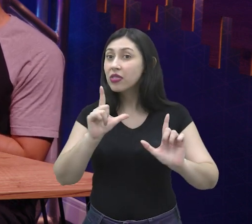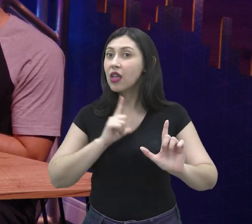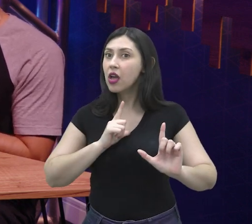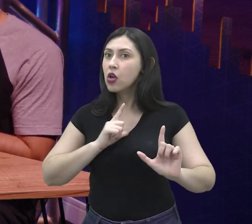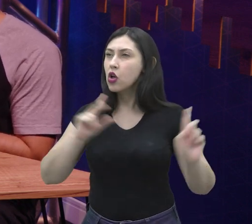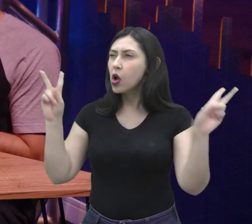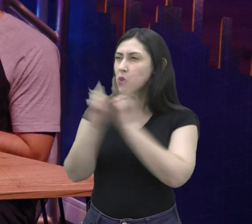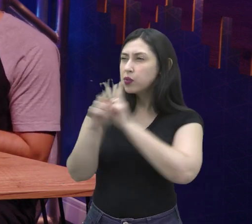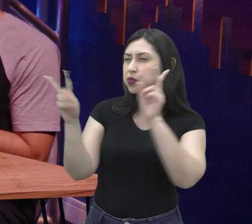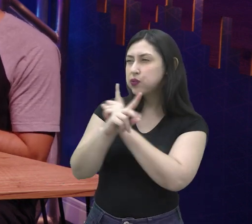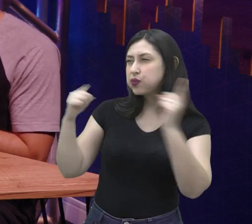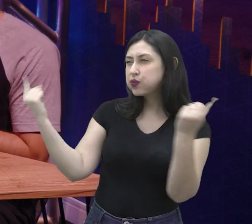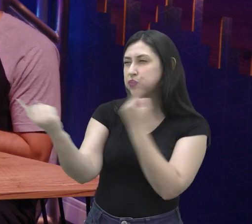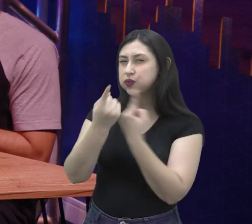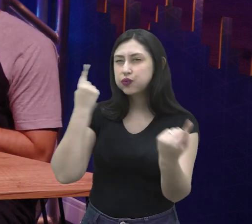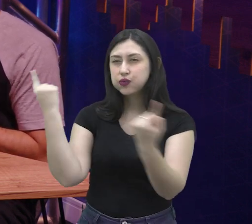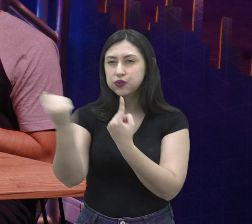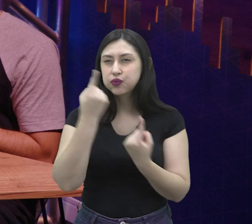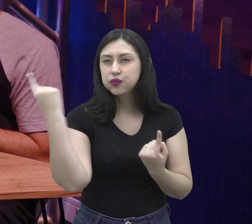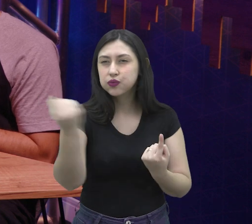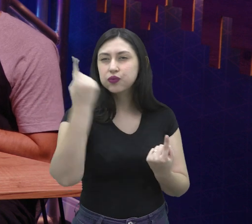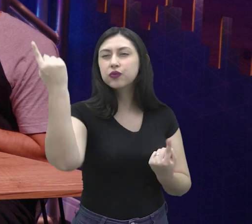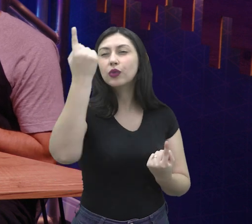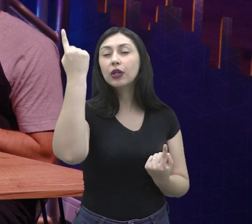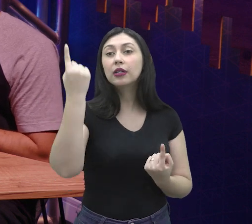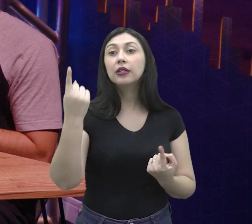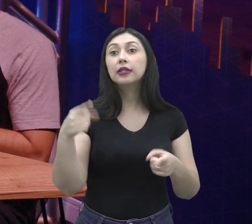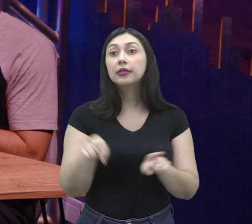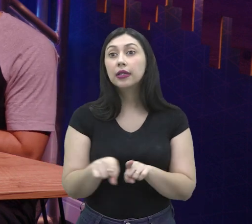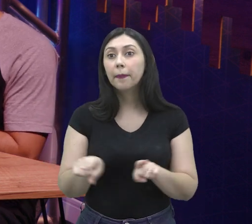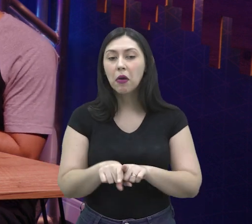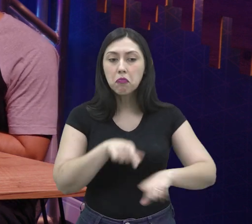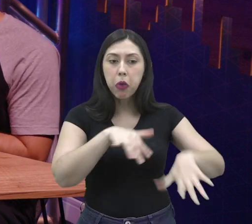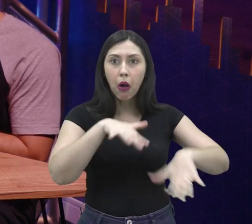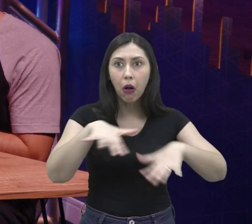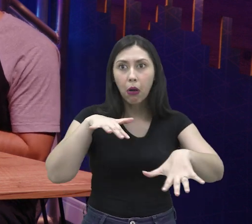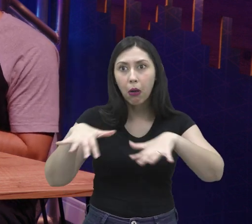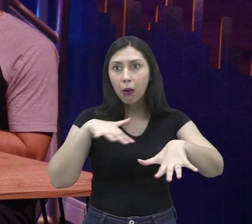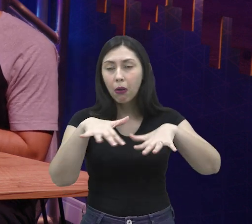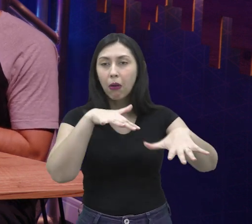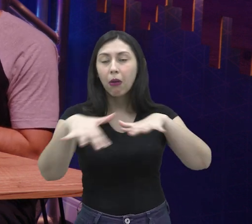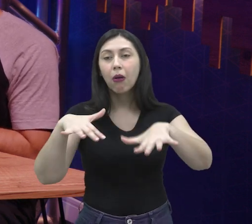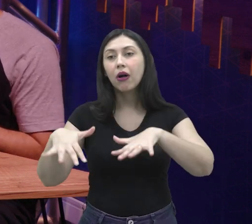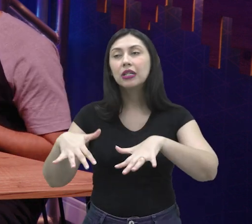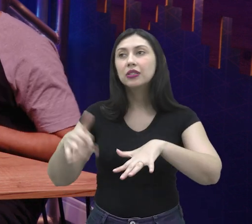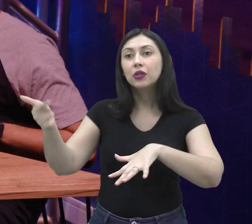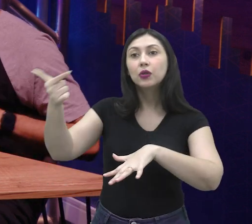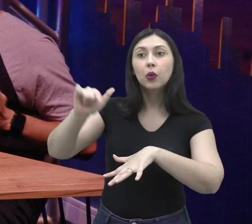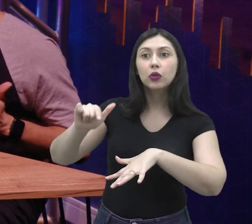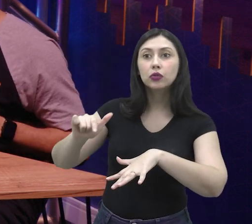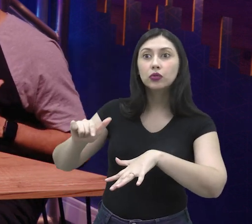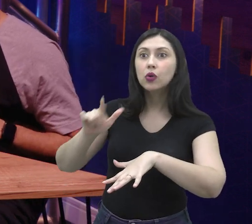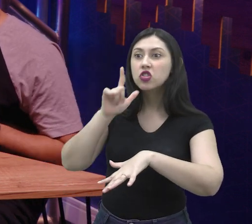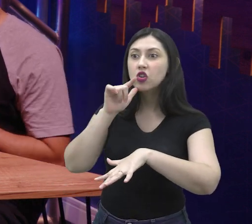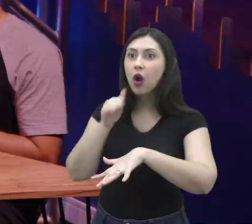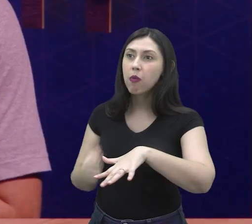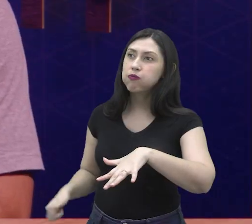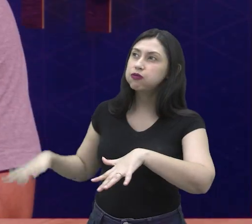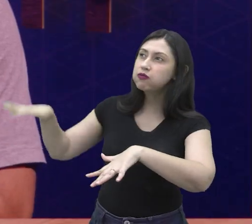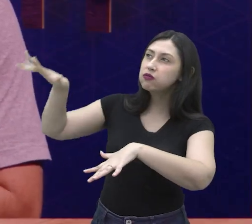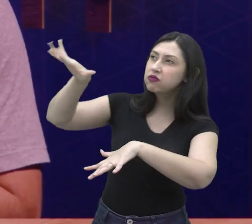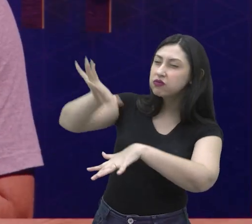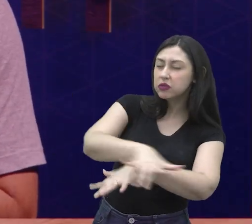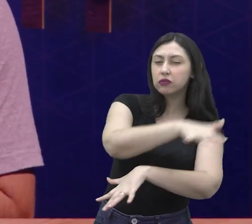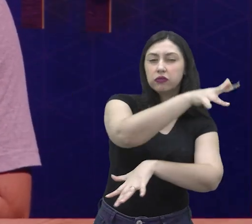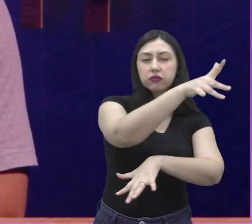um furacão, tem um episódio de terremoto, tem um episódio de tsunami